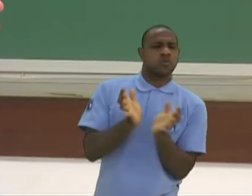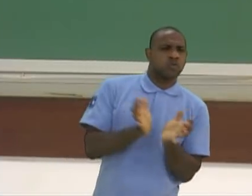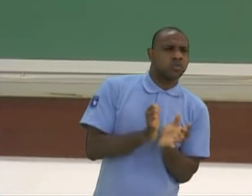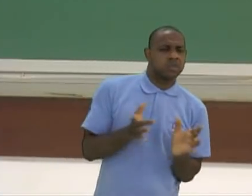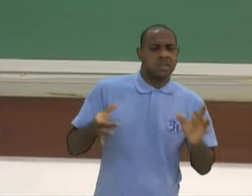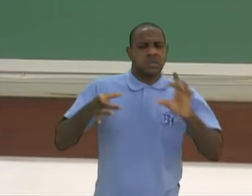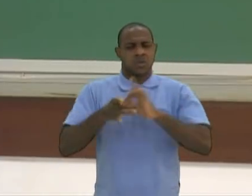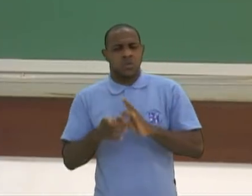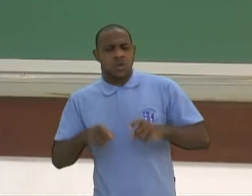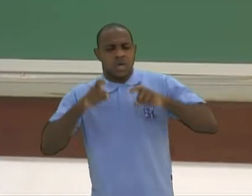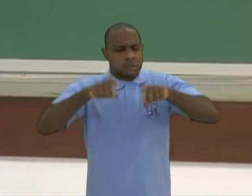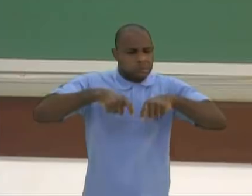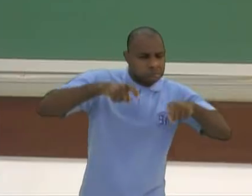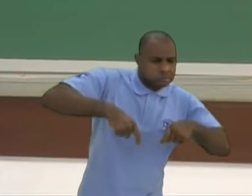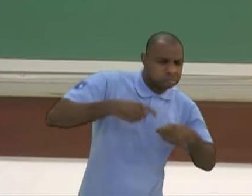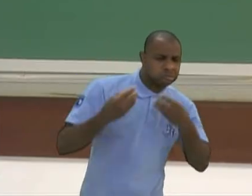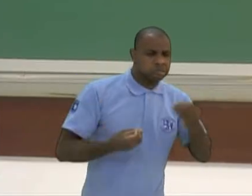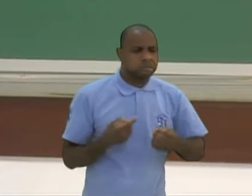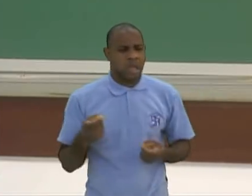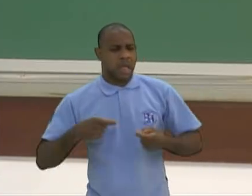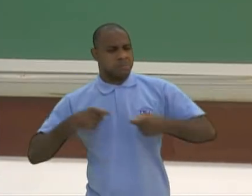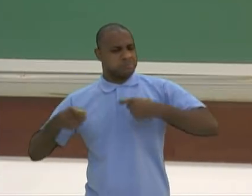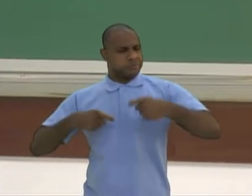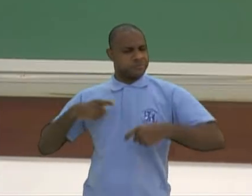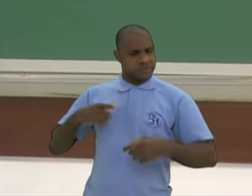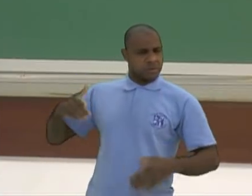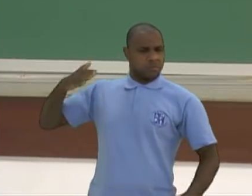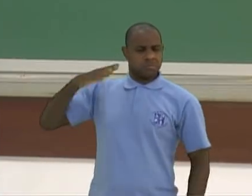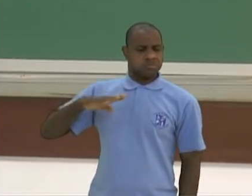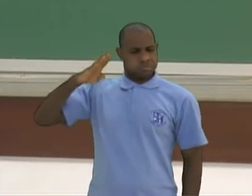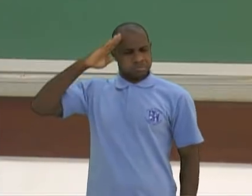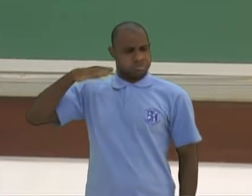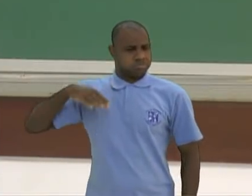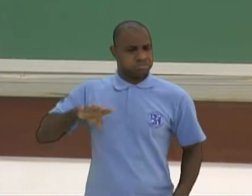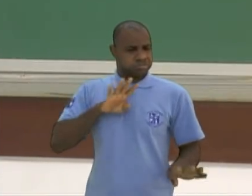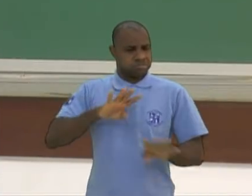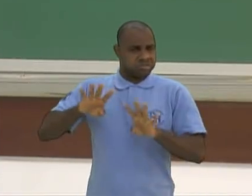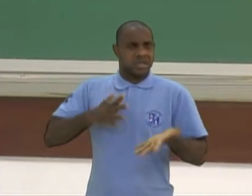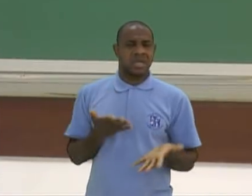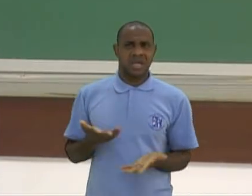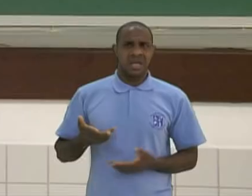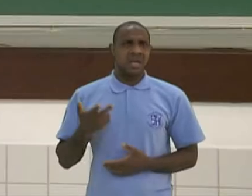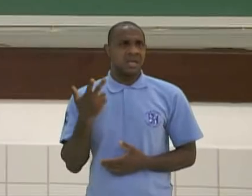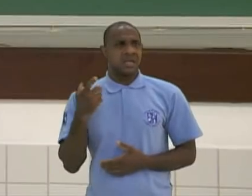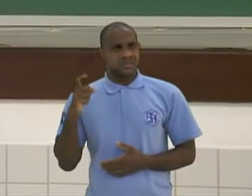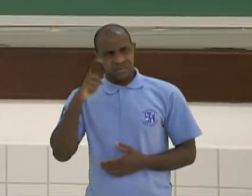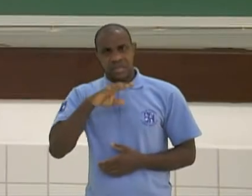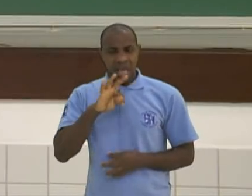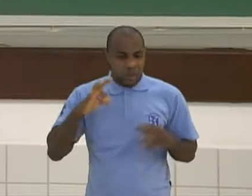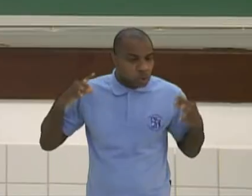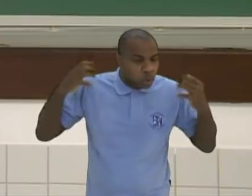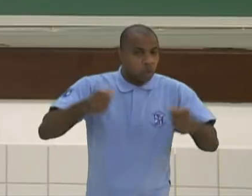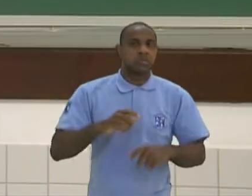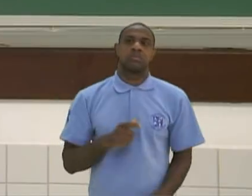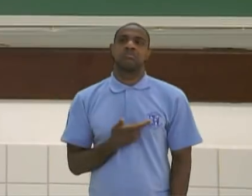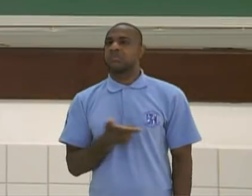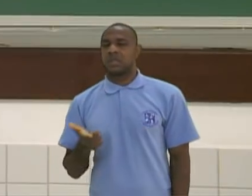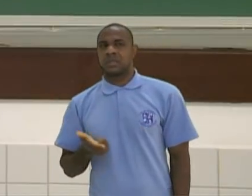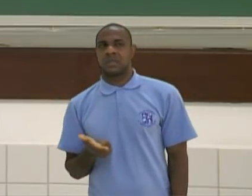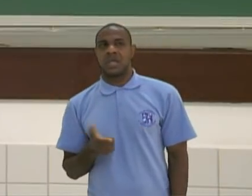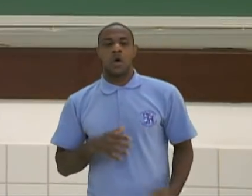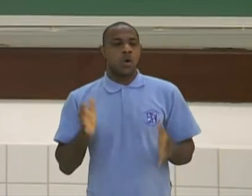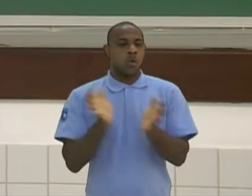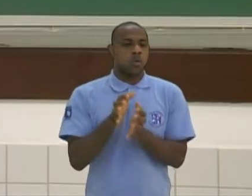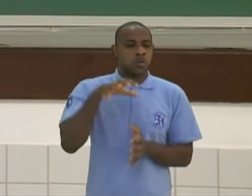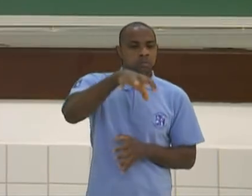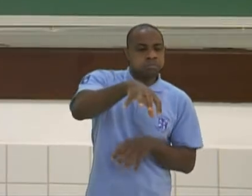ligados à agricultura, em geral eram todos guerreiros. É que é difícil generalizar, não podemos falar, e o bárbaro era assim, o germano